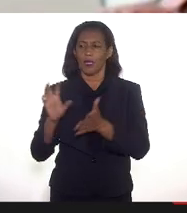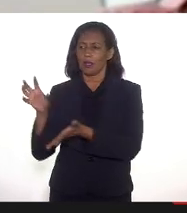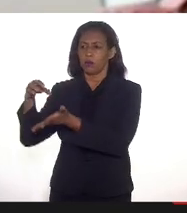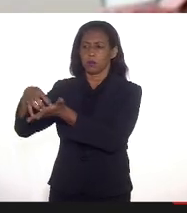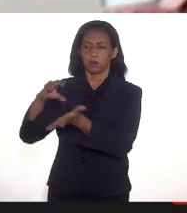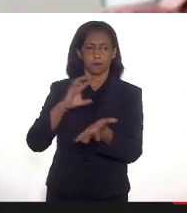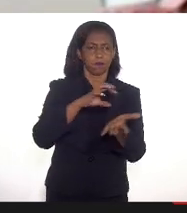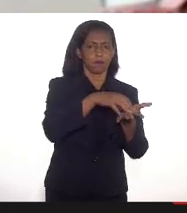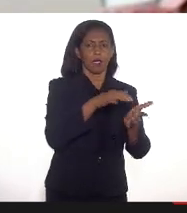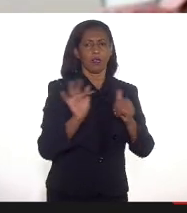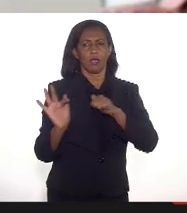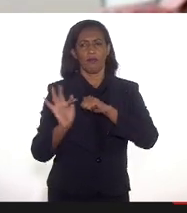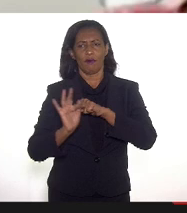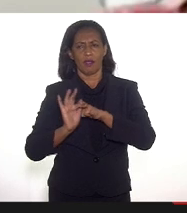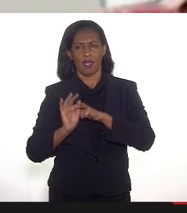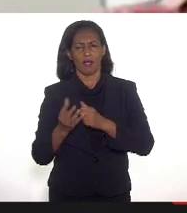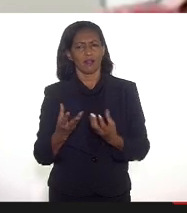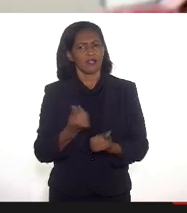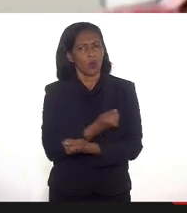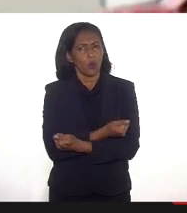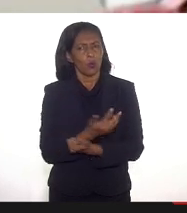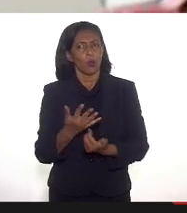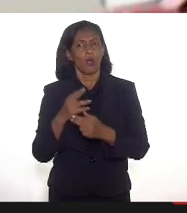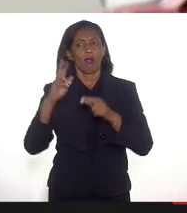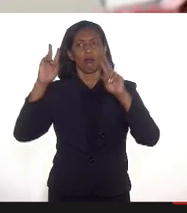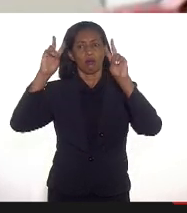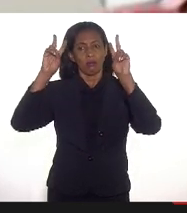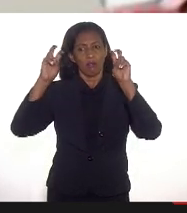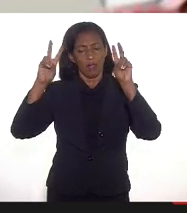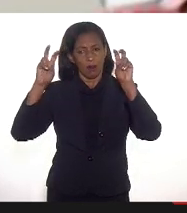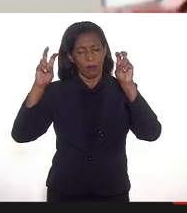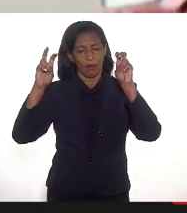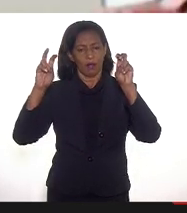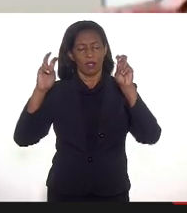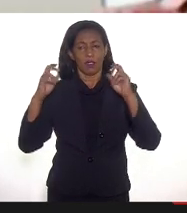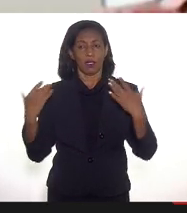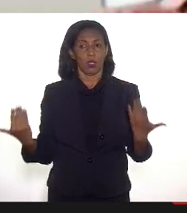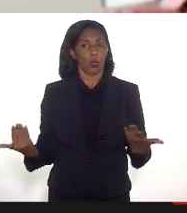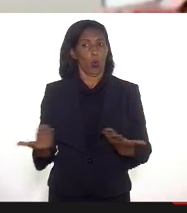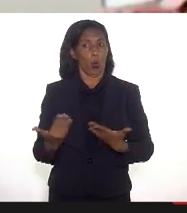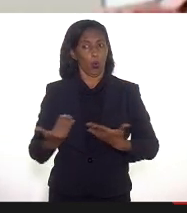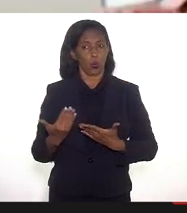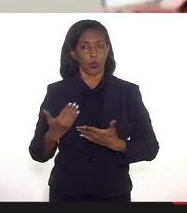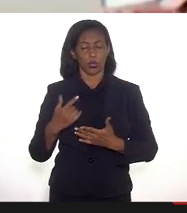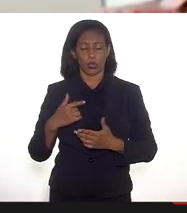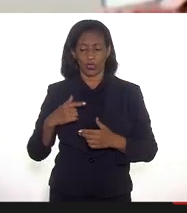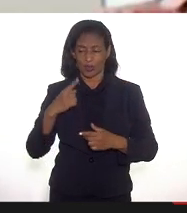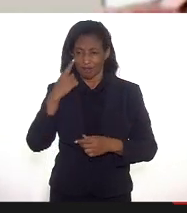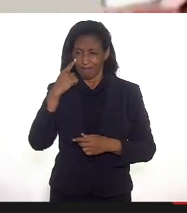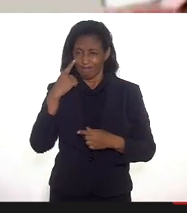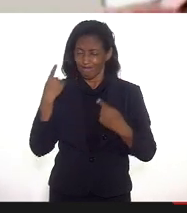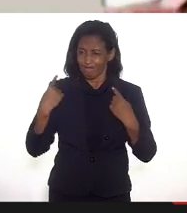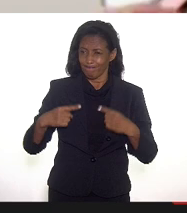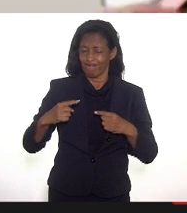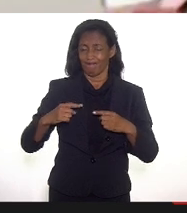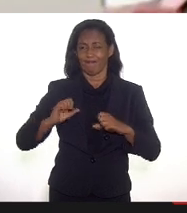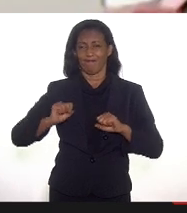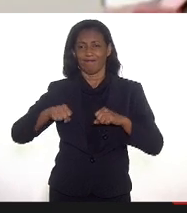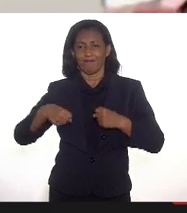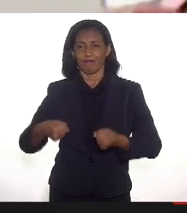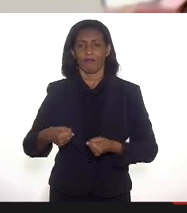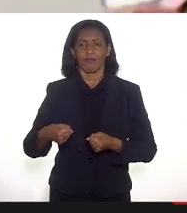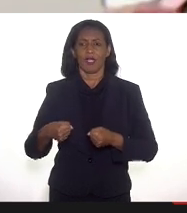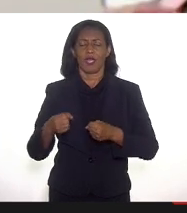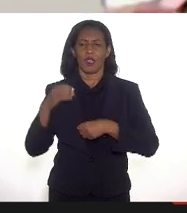que, de alguma forma, estão hoje, né, pululando, que a gente tem enfrentado na Comissão de Educação, na Comissão de